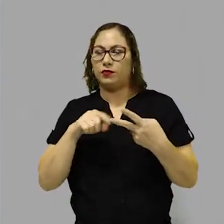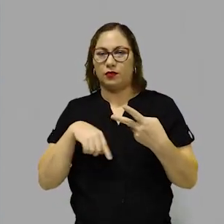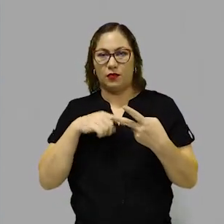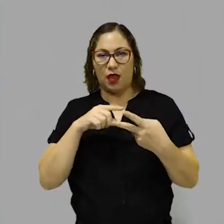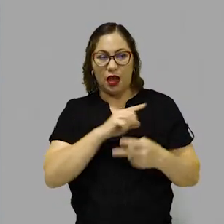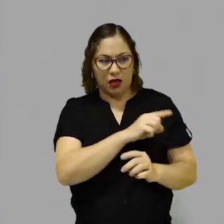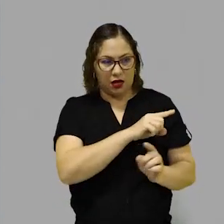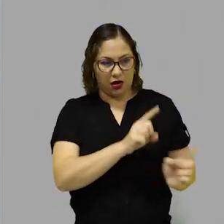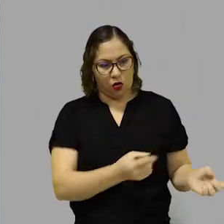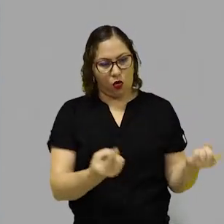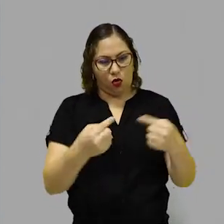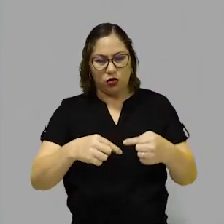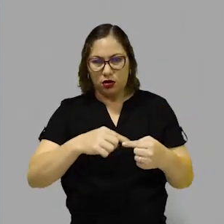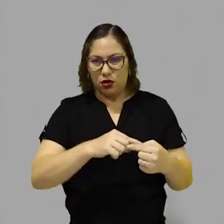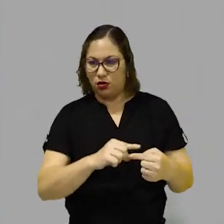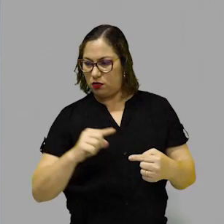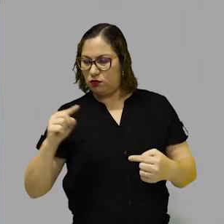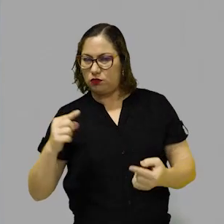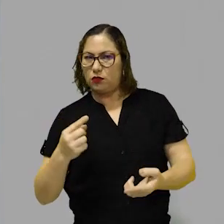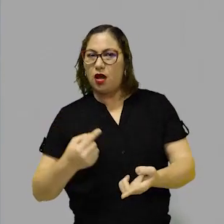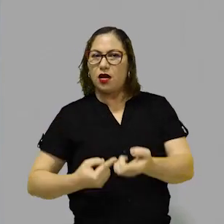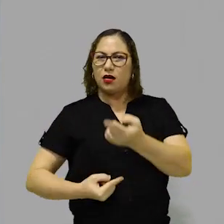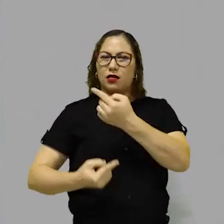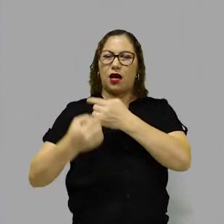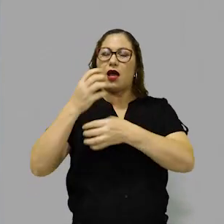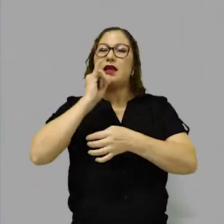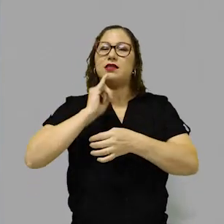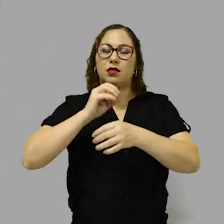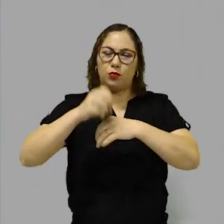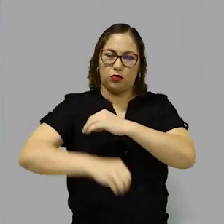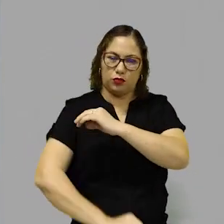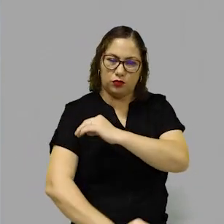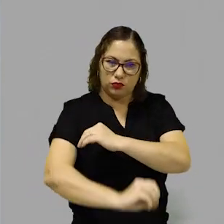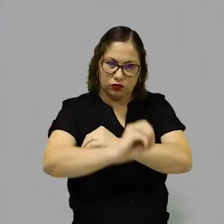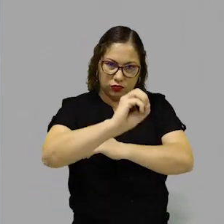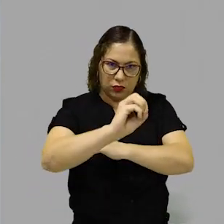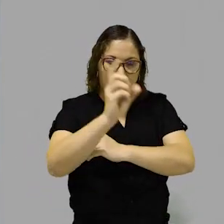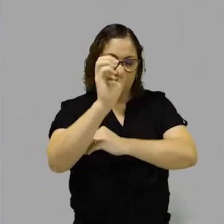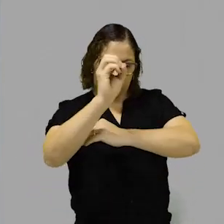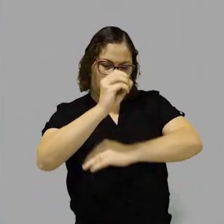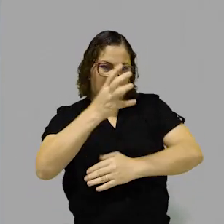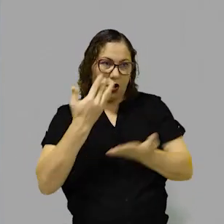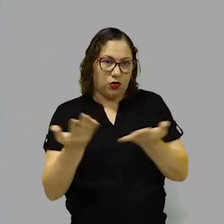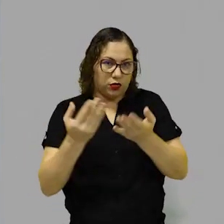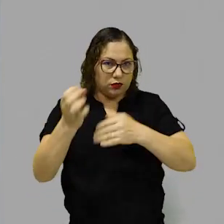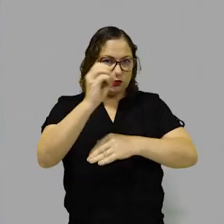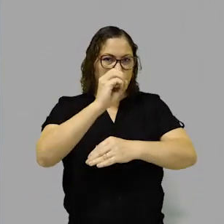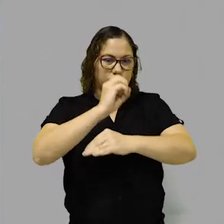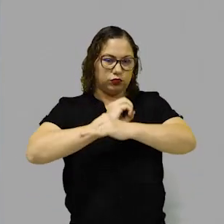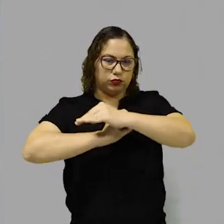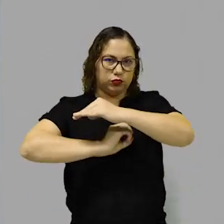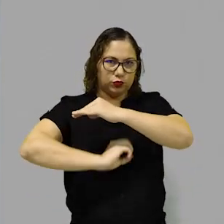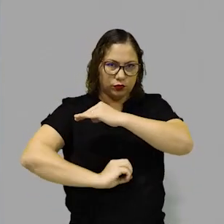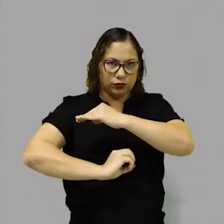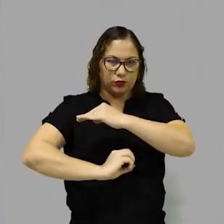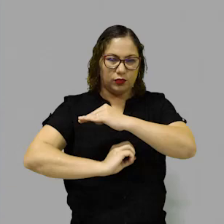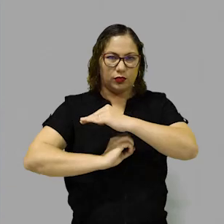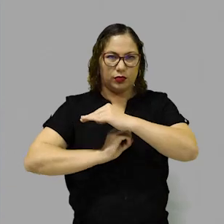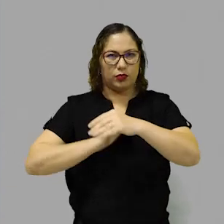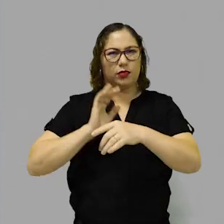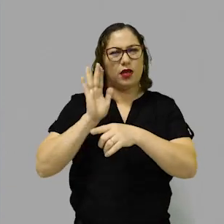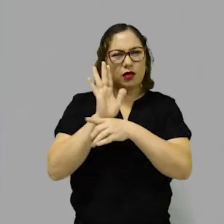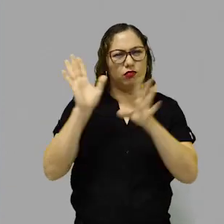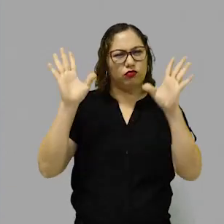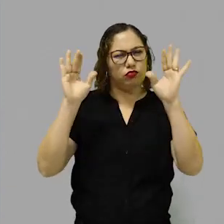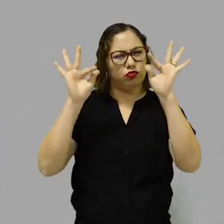O lado oposto, a direção oposta, que é onde o Sol se põe ao cair da